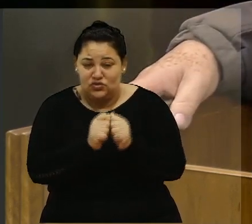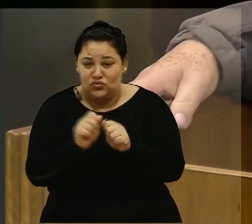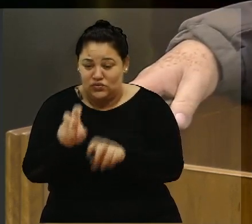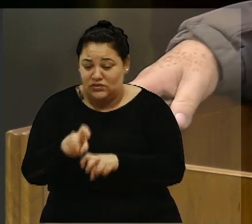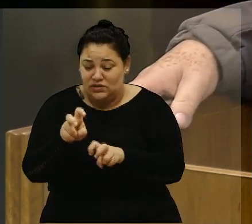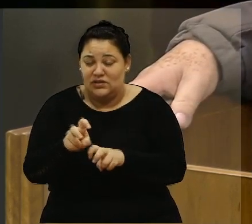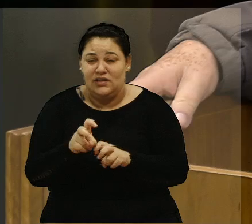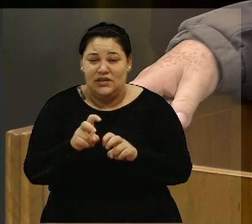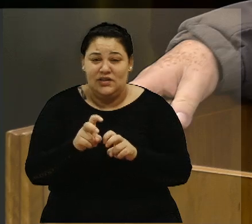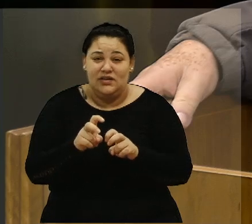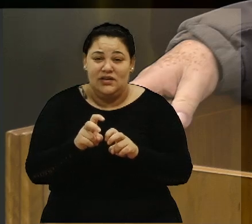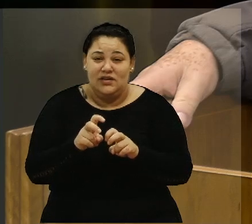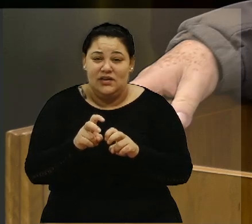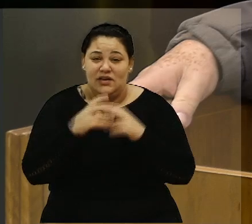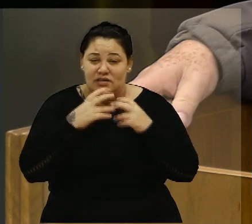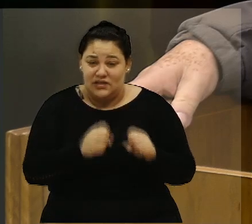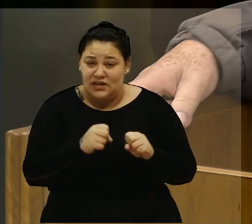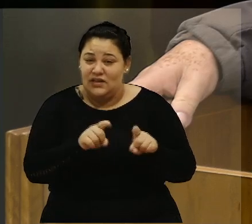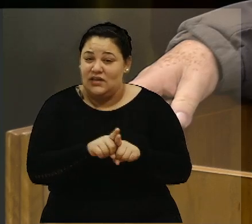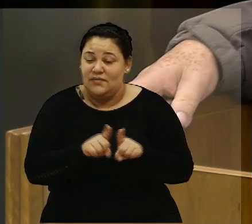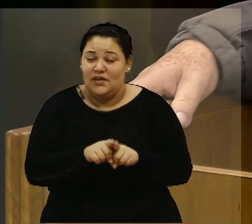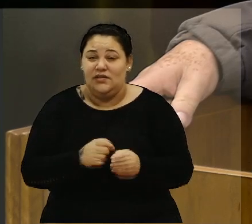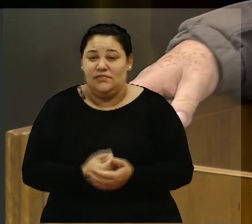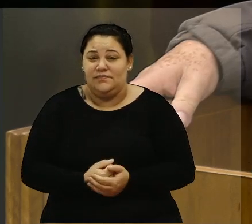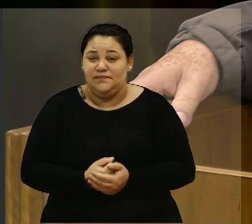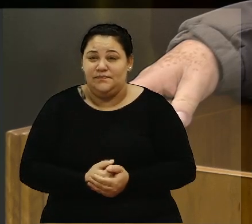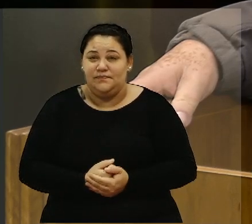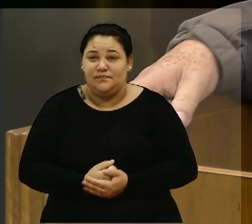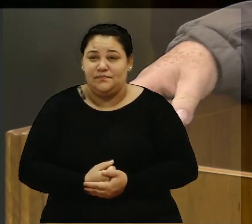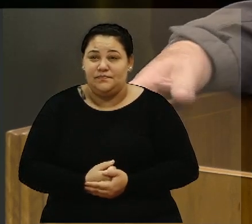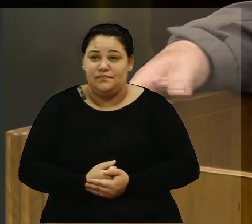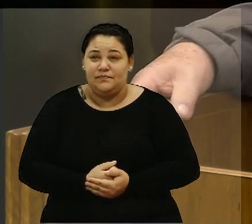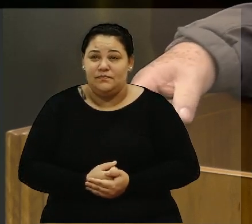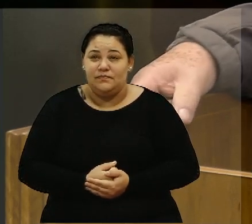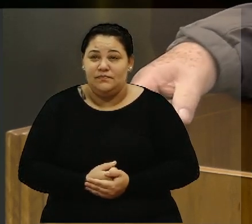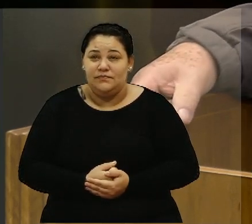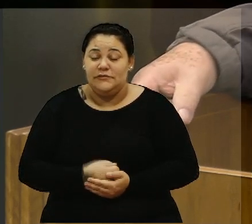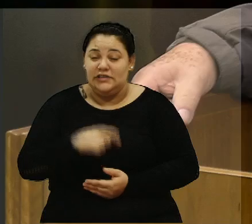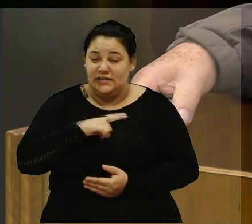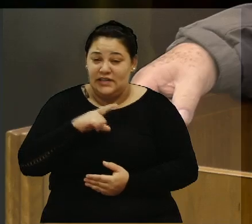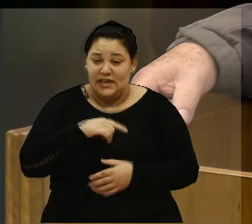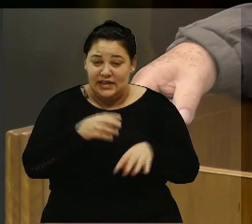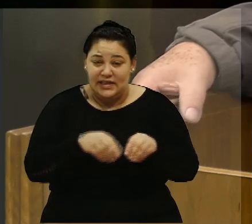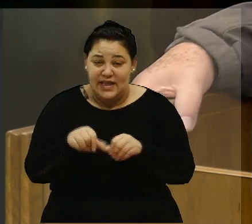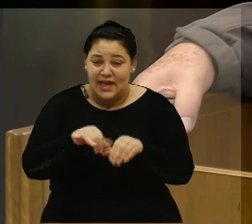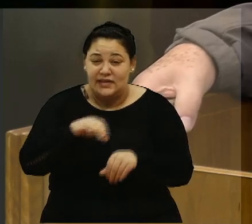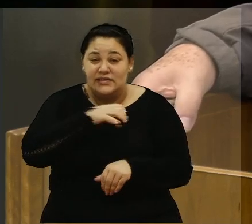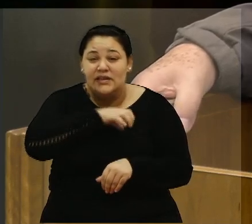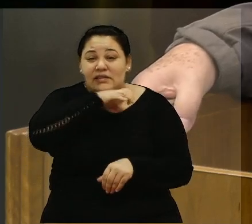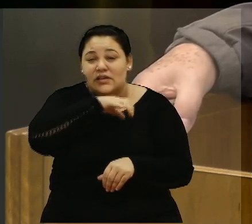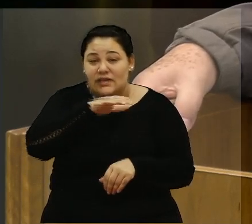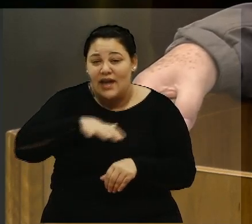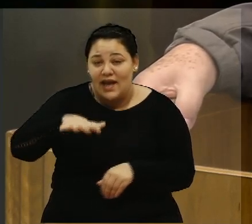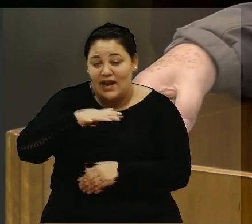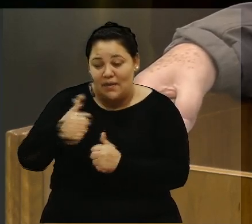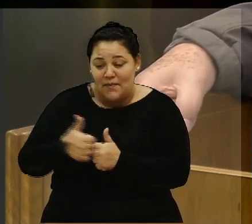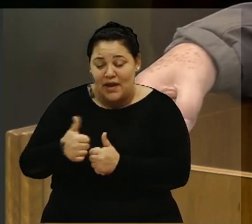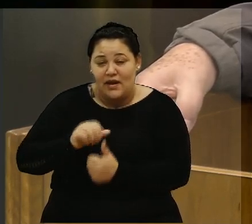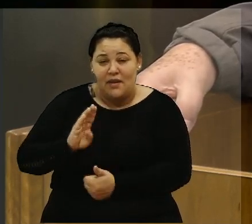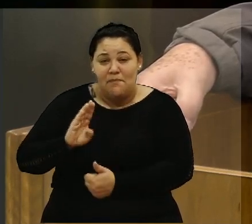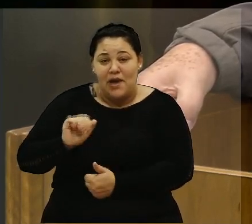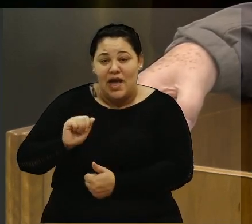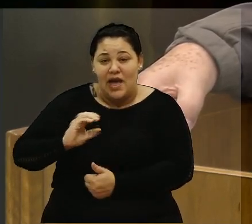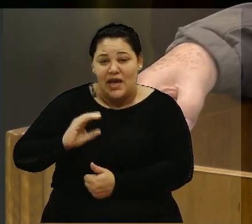Agricultura, dos nossos colonos, né, que possuem terras em área de bacia. Então, nesse sentido,